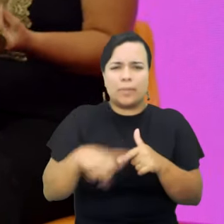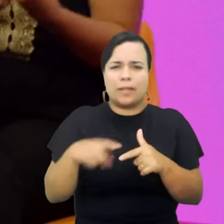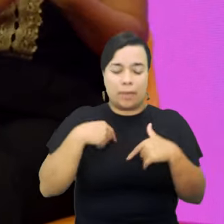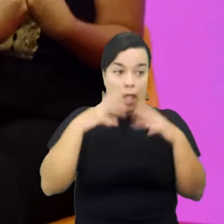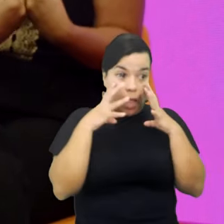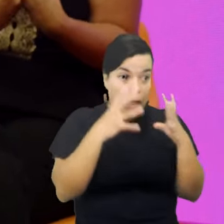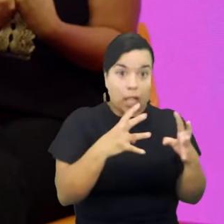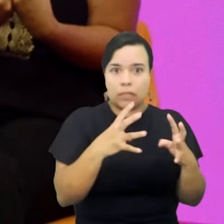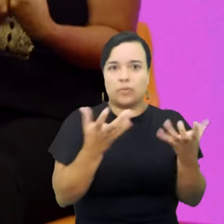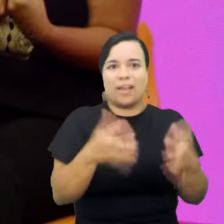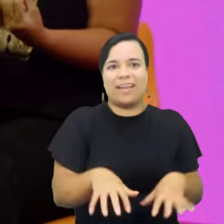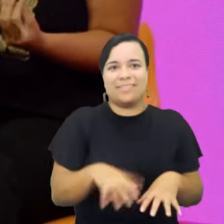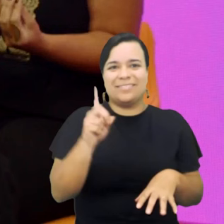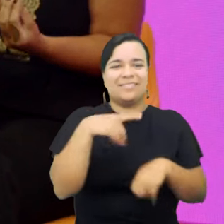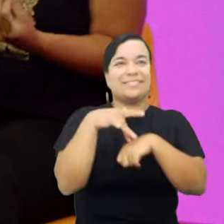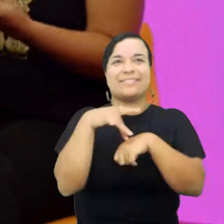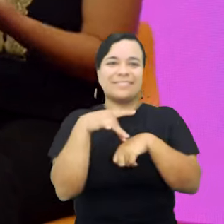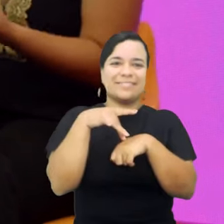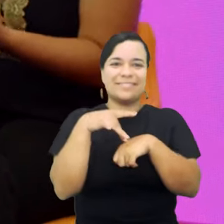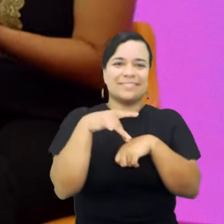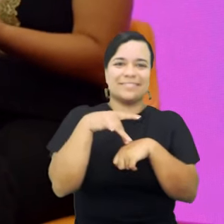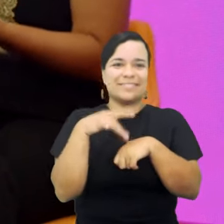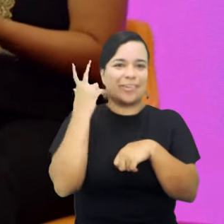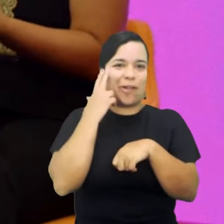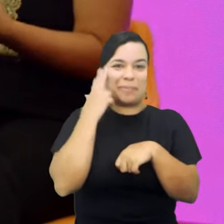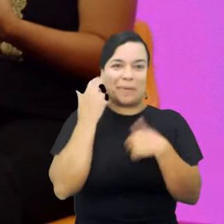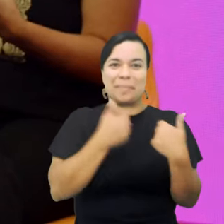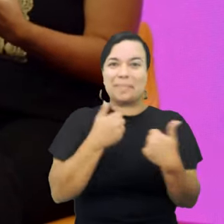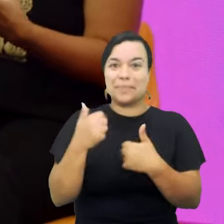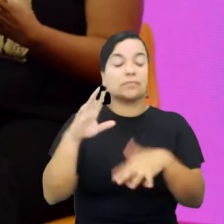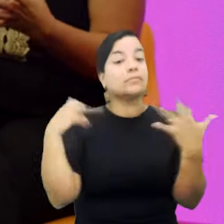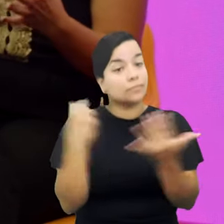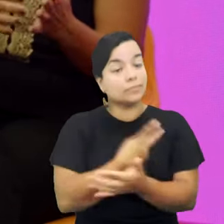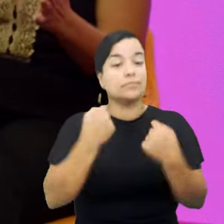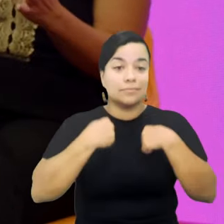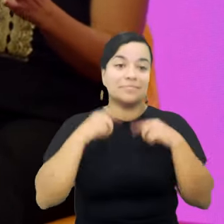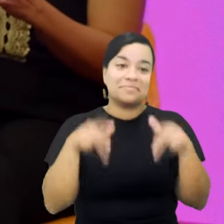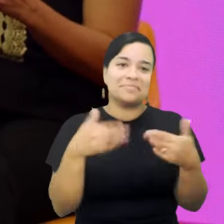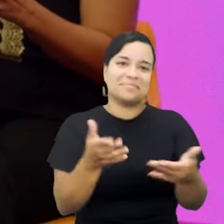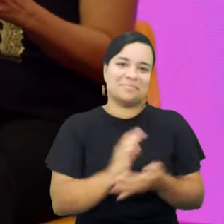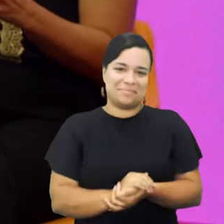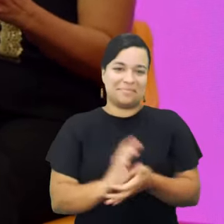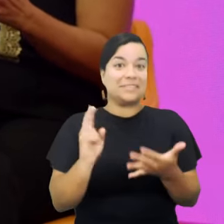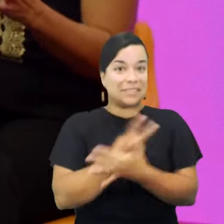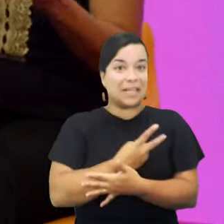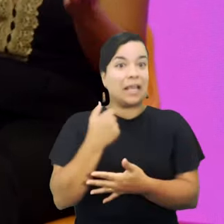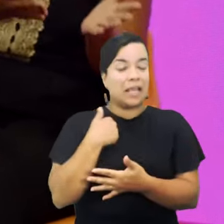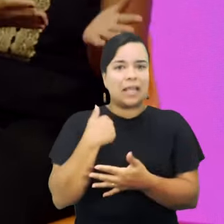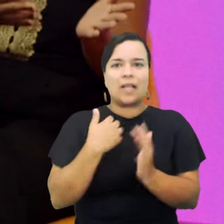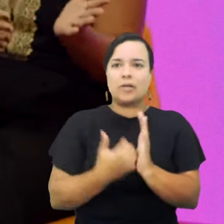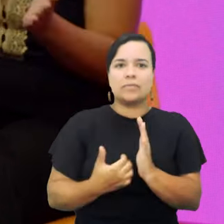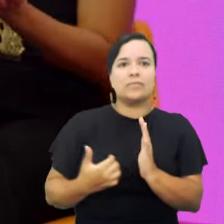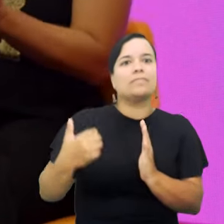pra elas, a gente finge que não tá acontecendo. É. E aí foi exatamente isso que aconteceu comigo. Então eu fui aumentando pra não olhar